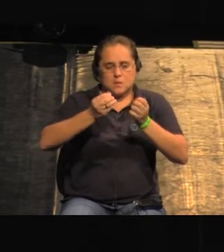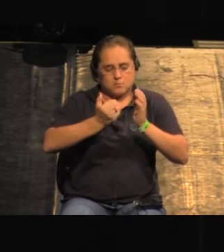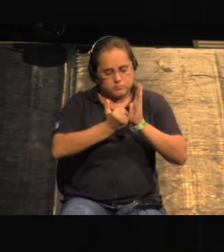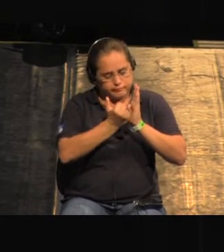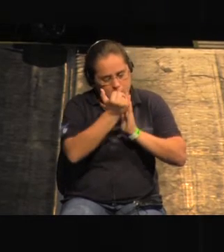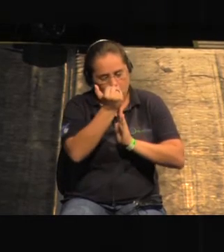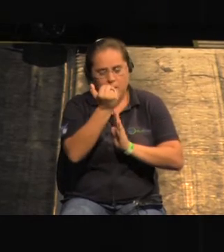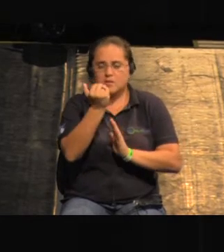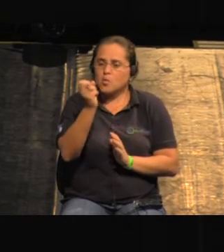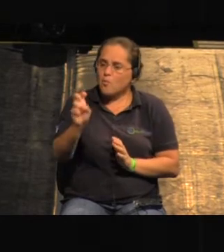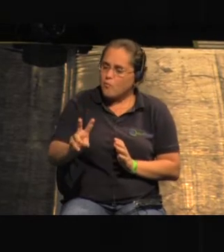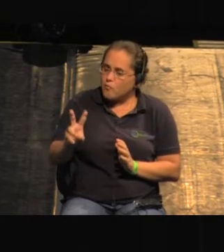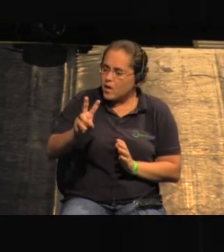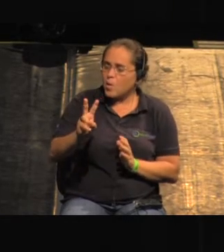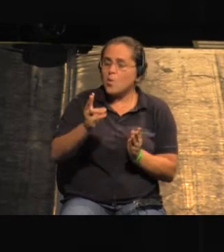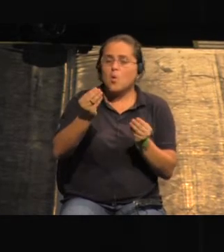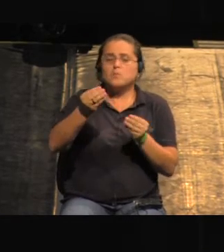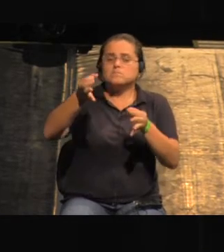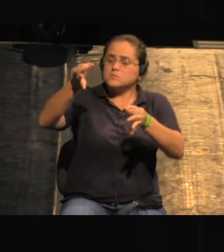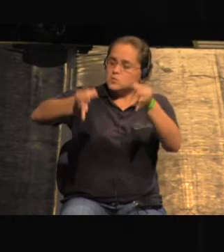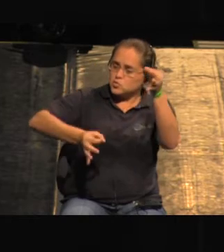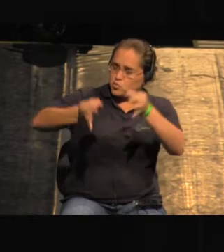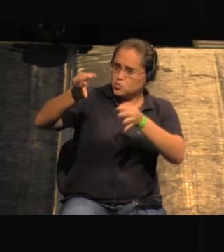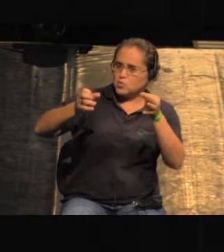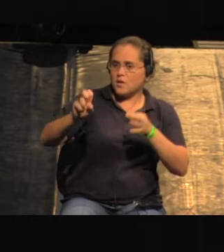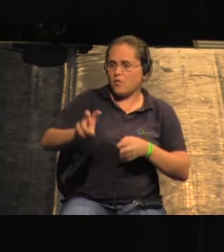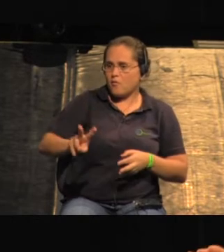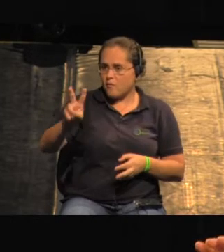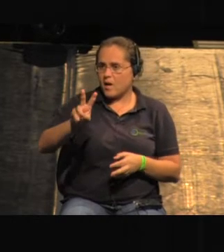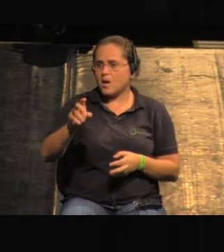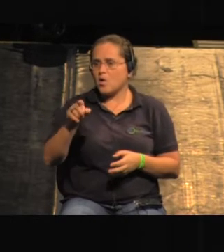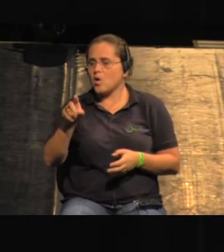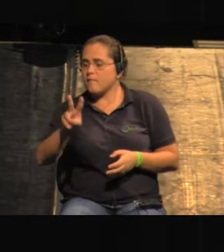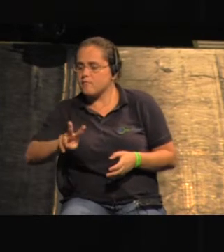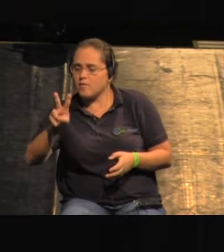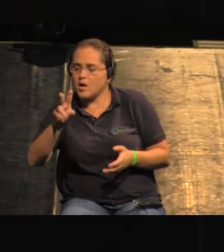você aumenta o valor, como você julga esse